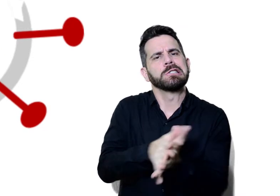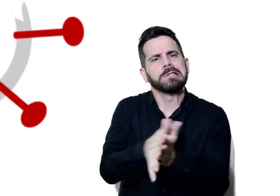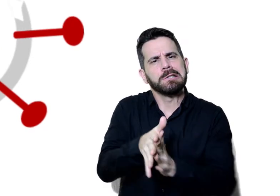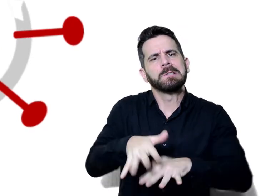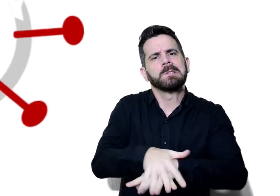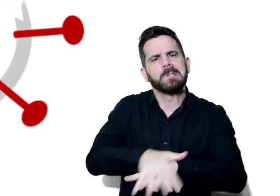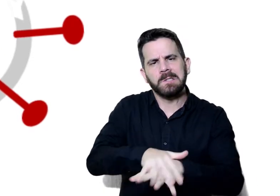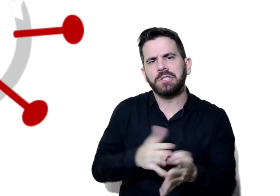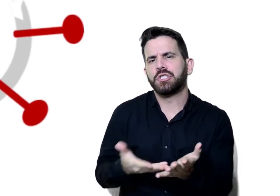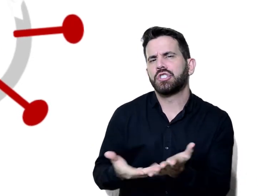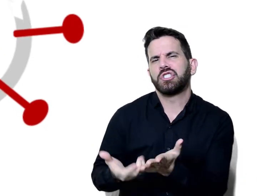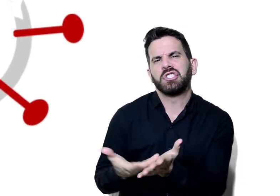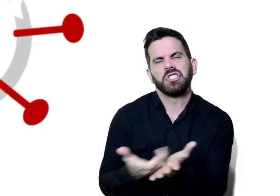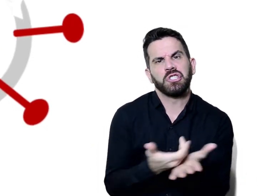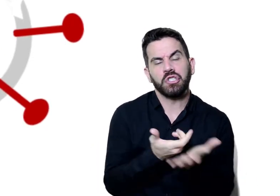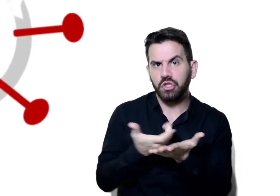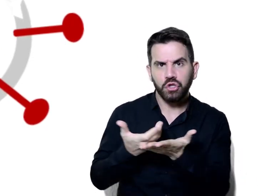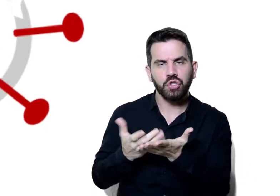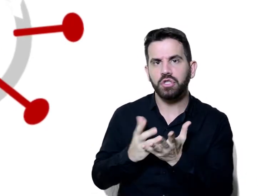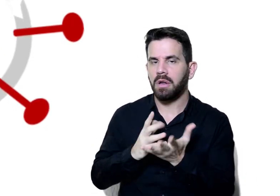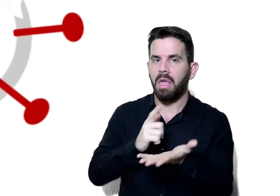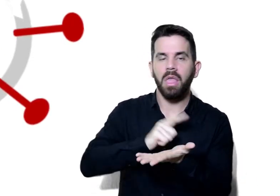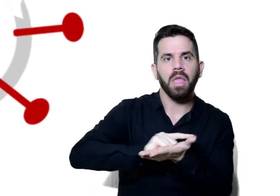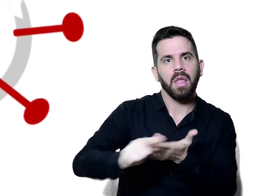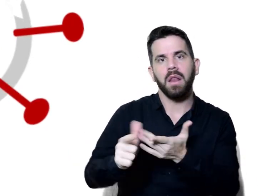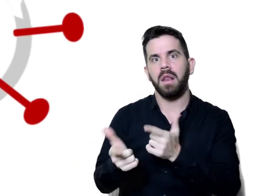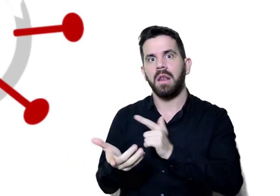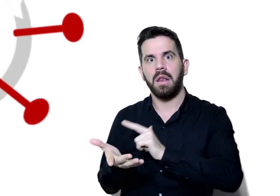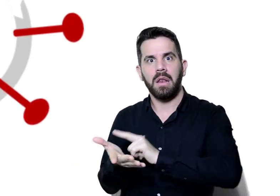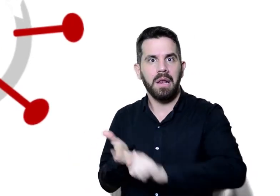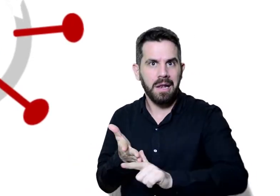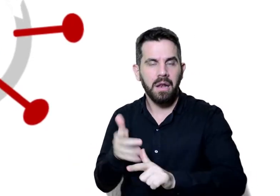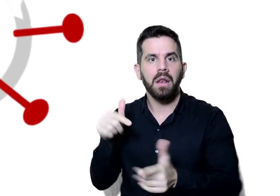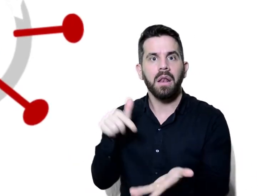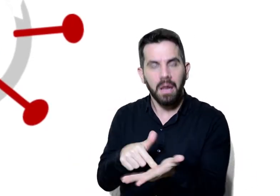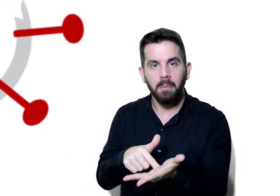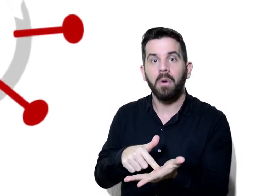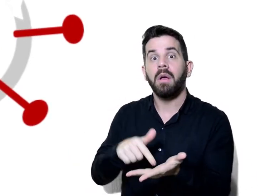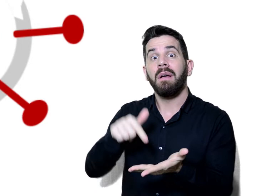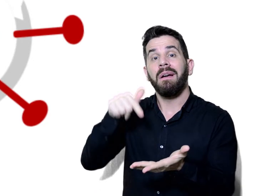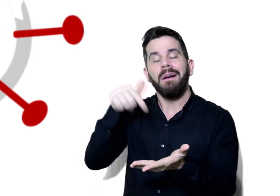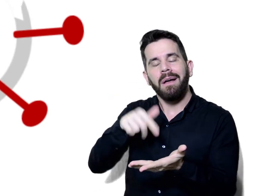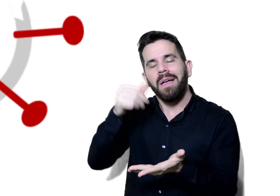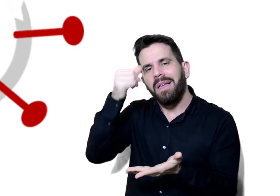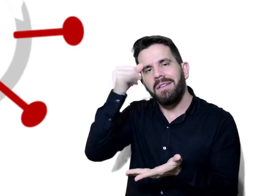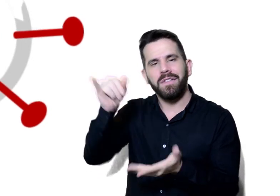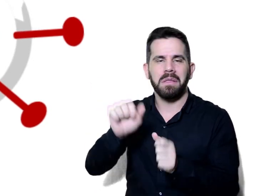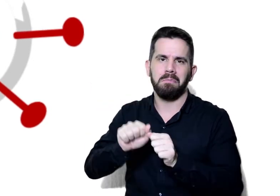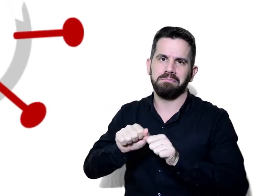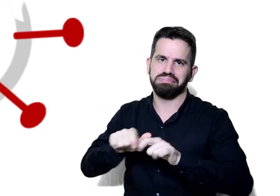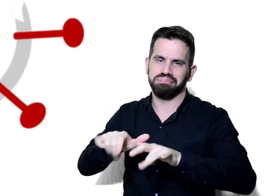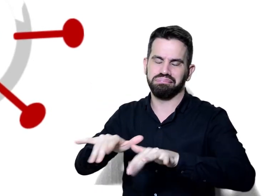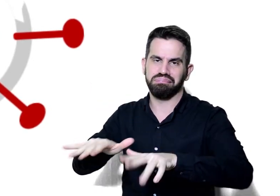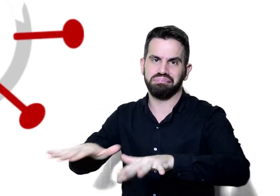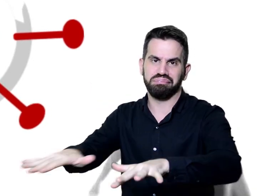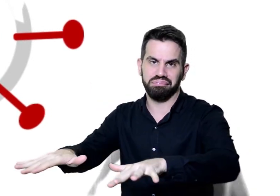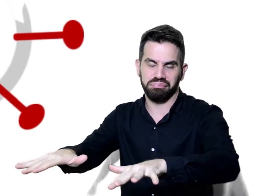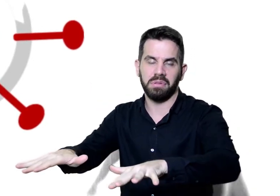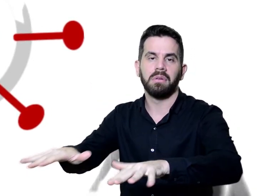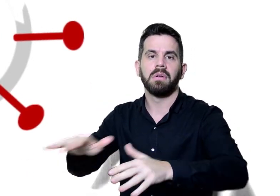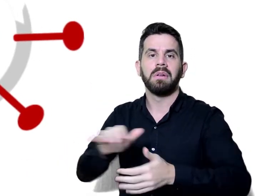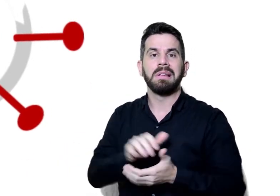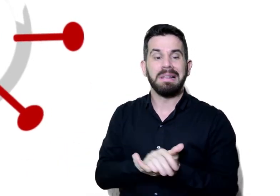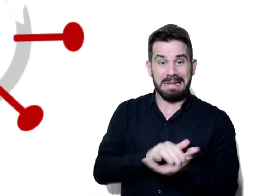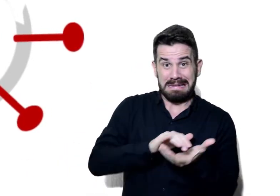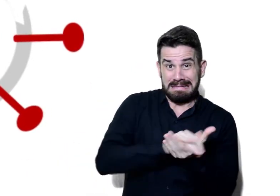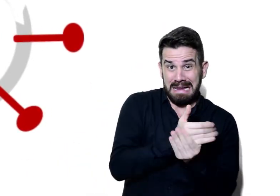e rompendo a membrana de gordura que protege o material genético. É a partir desse material que o vírus se multiplica.